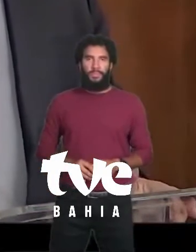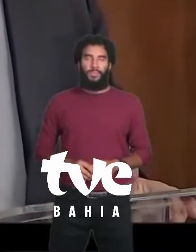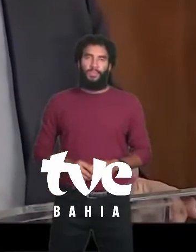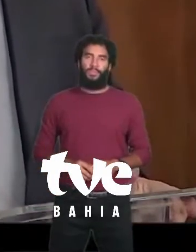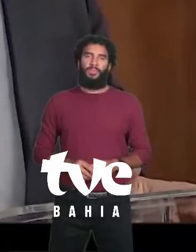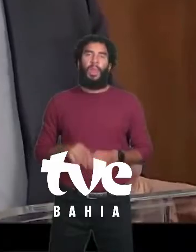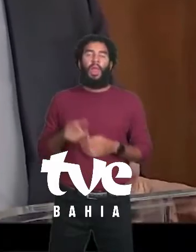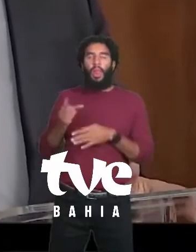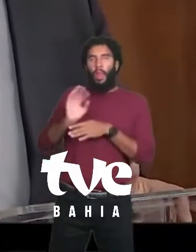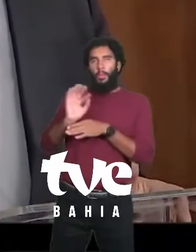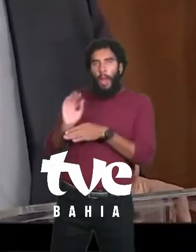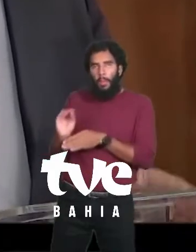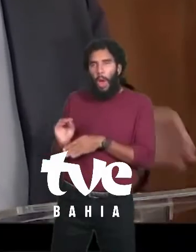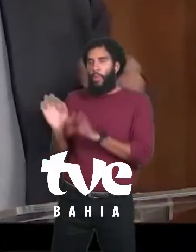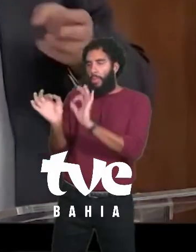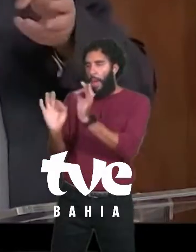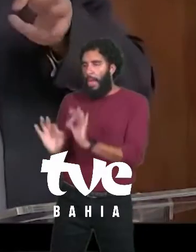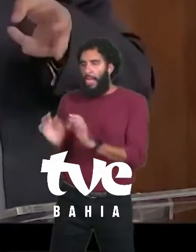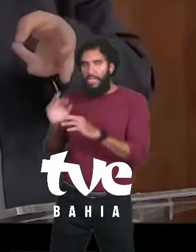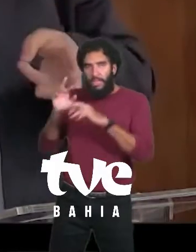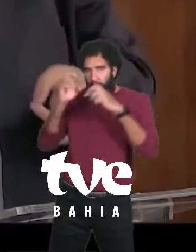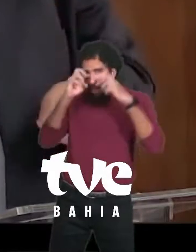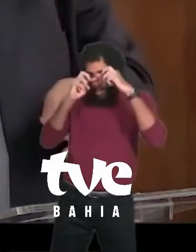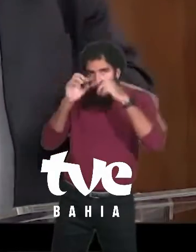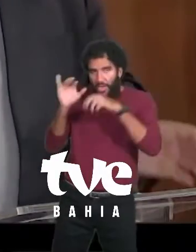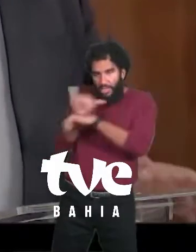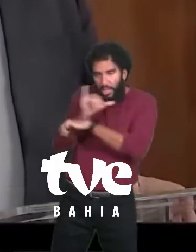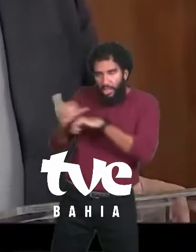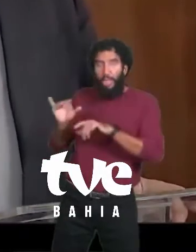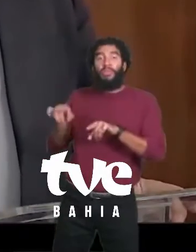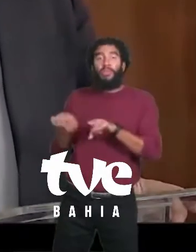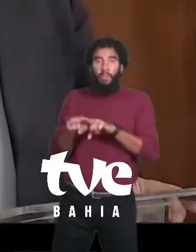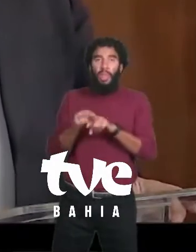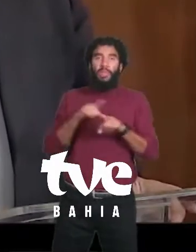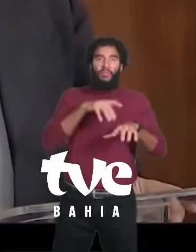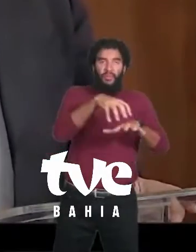cuida de operações táticas. Nós deslocamos viaturas para lá,